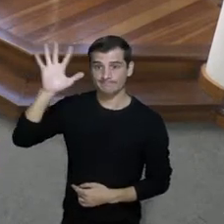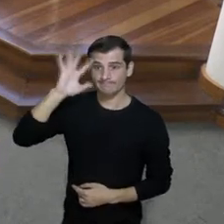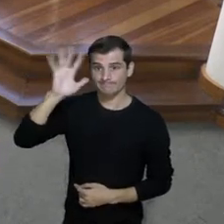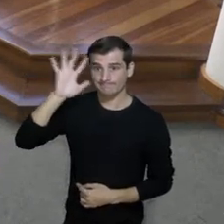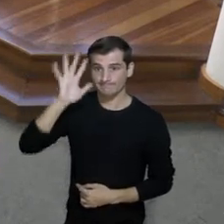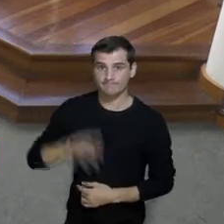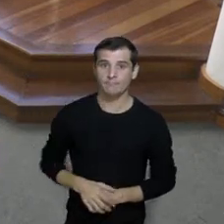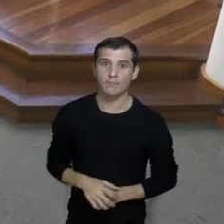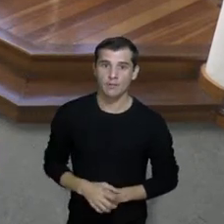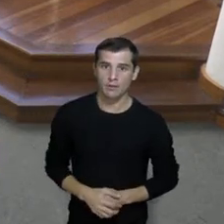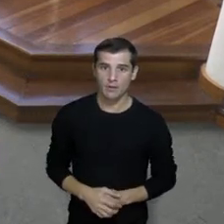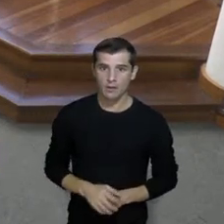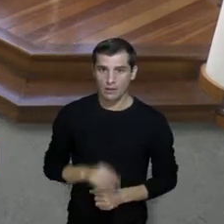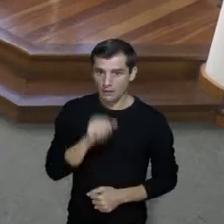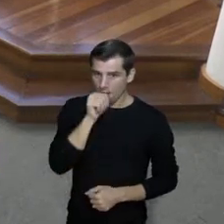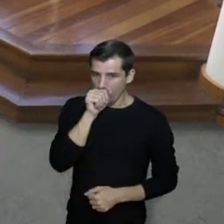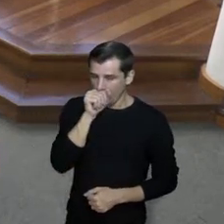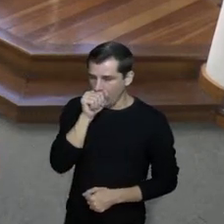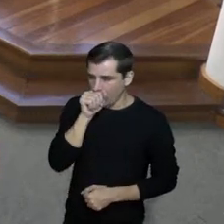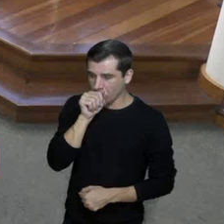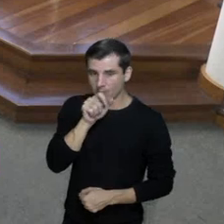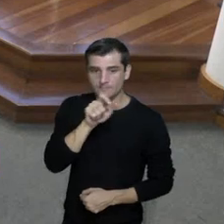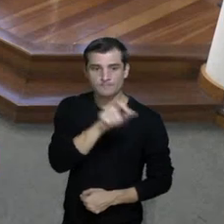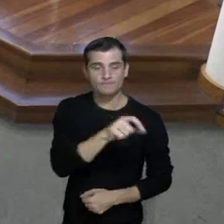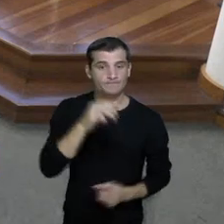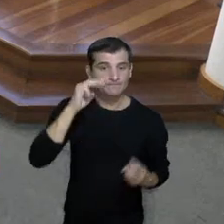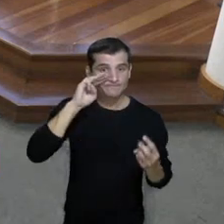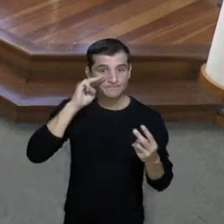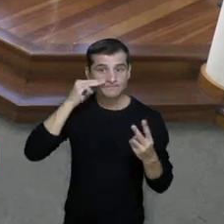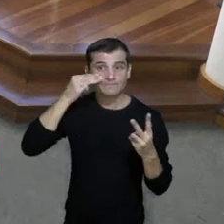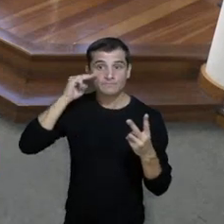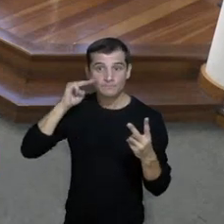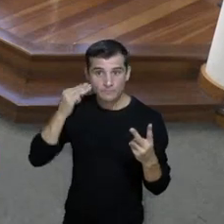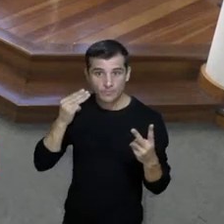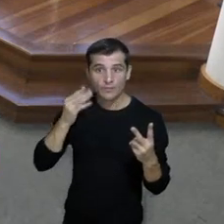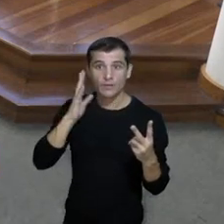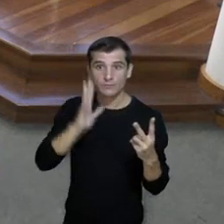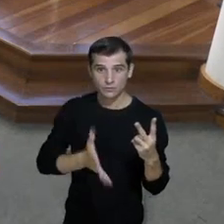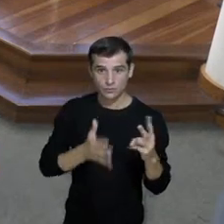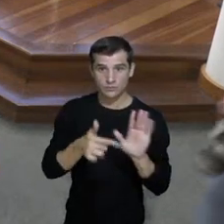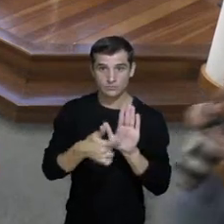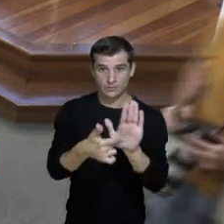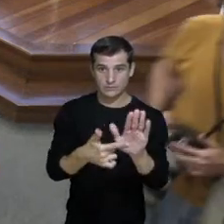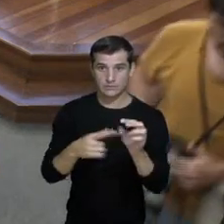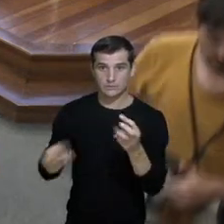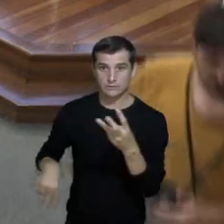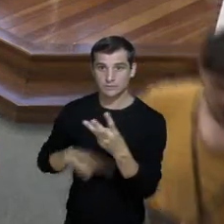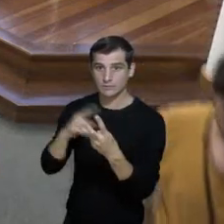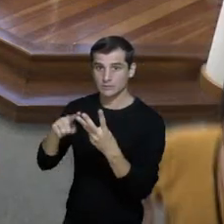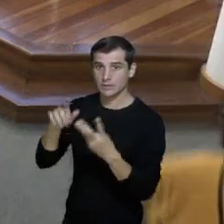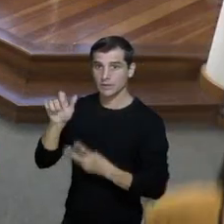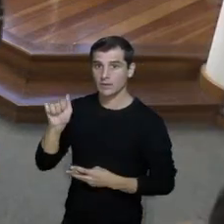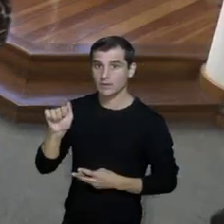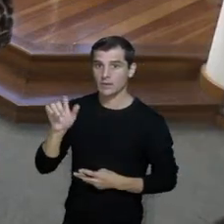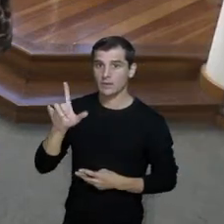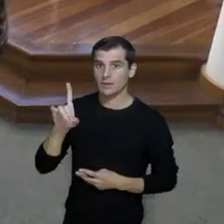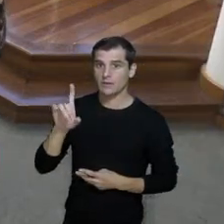já se apresentou adelita por favor não tem que ser mais rápido com